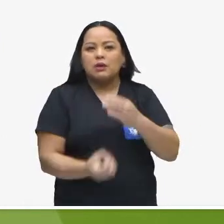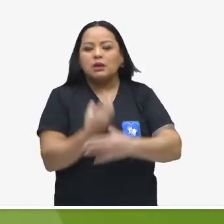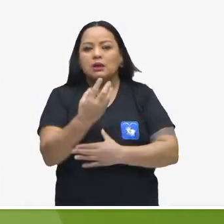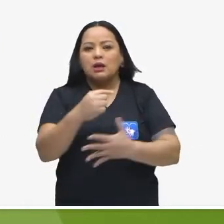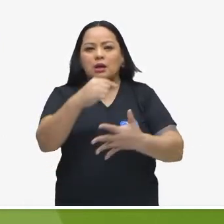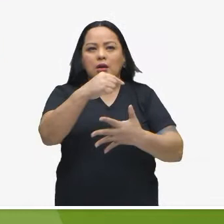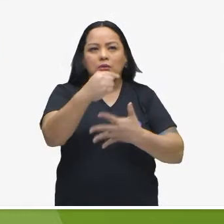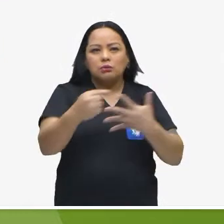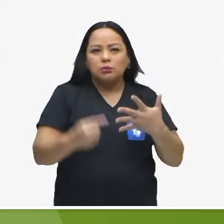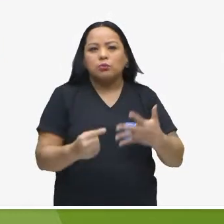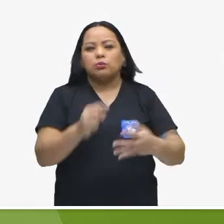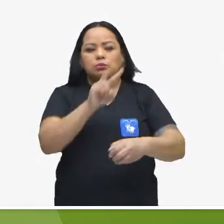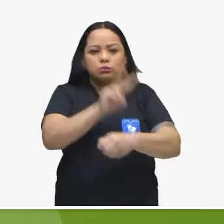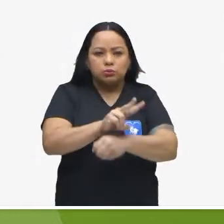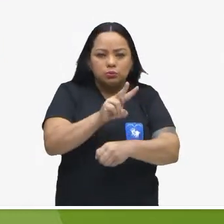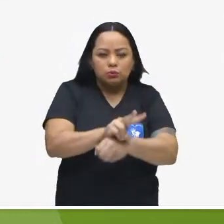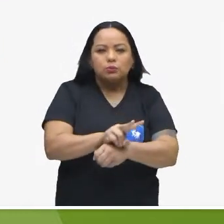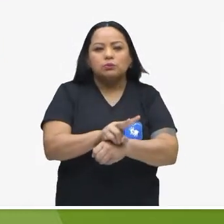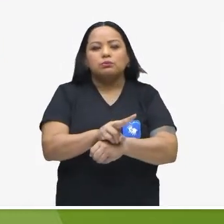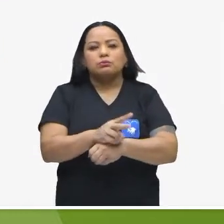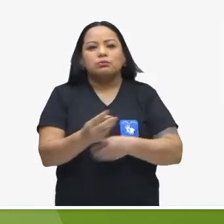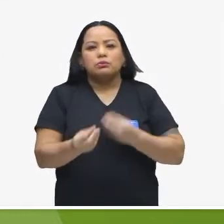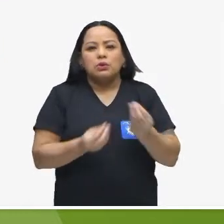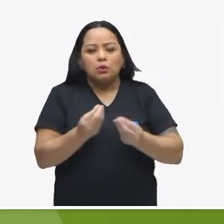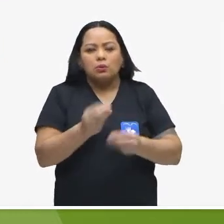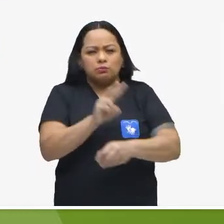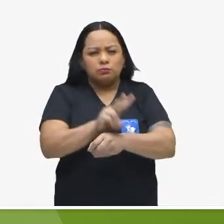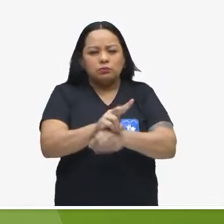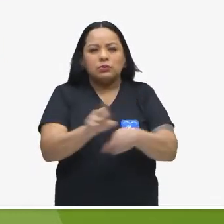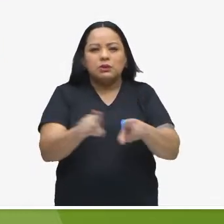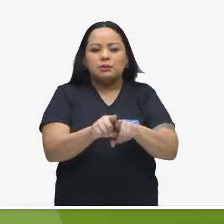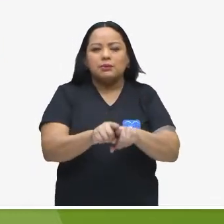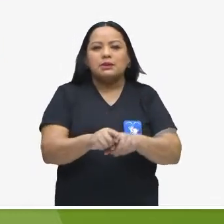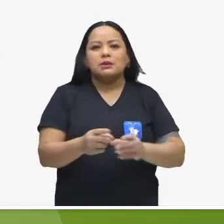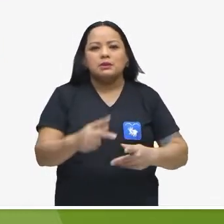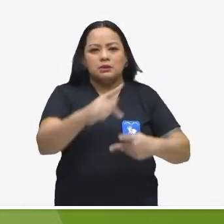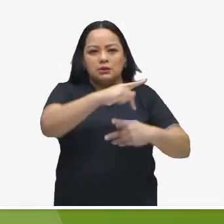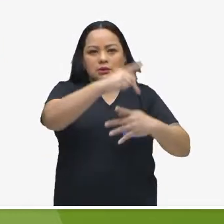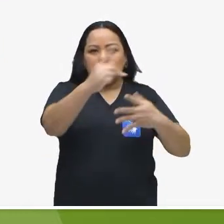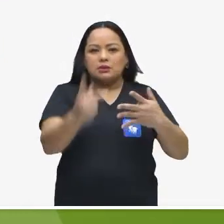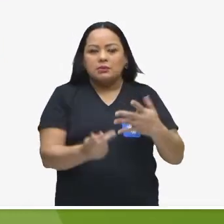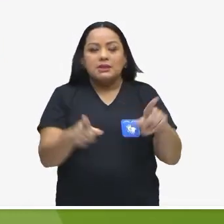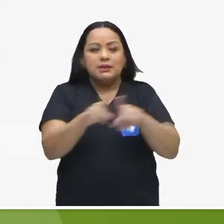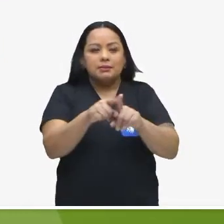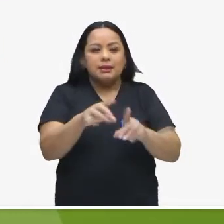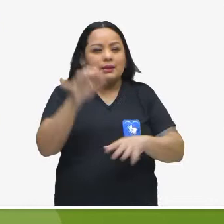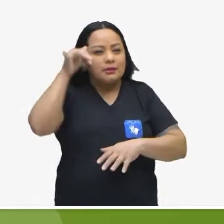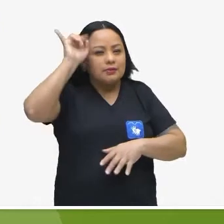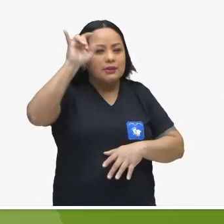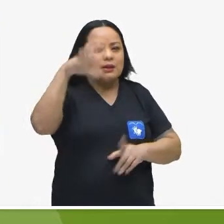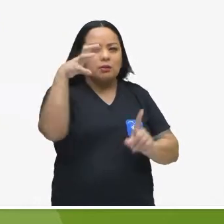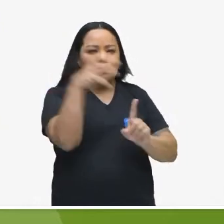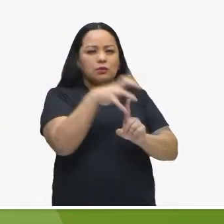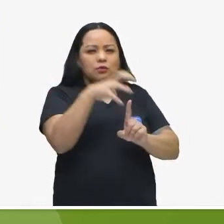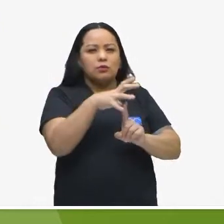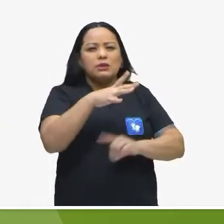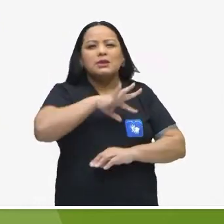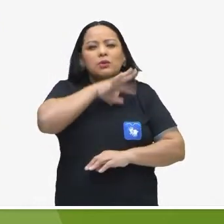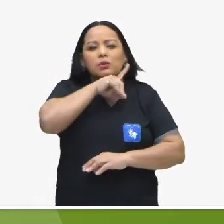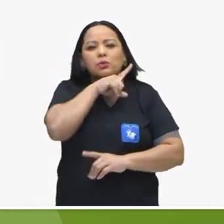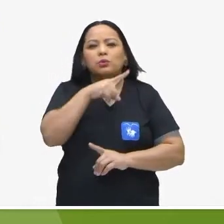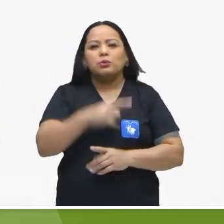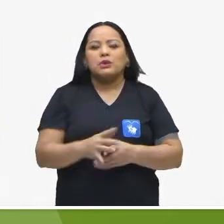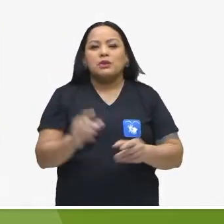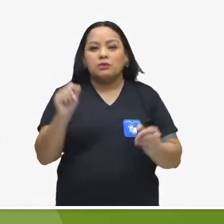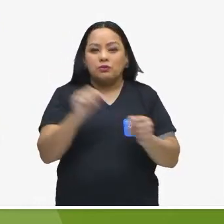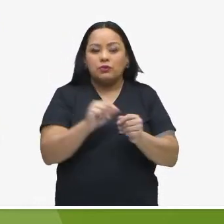de preservação de espécies e prever os impactos negativos que uma determinada